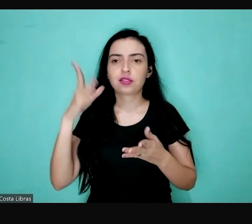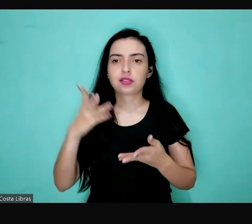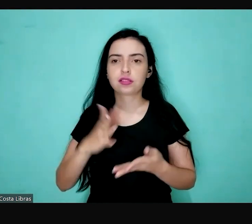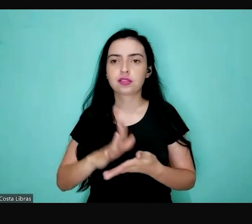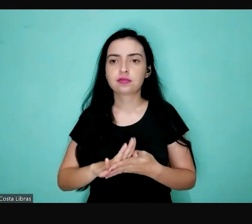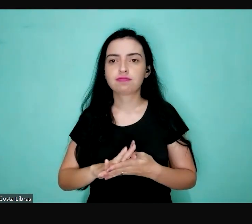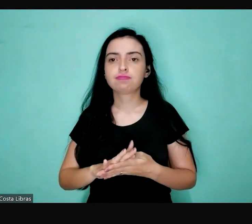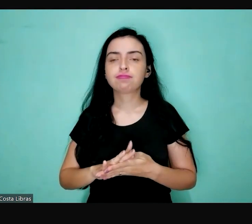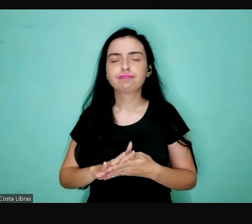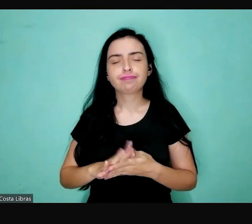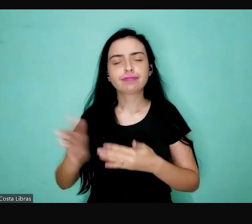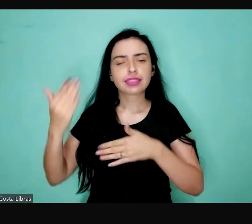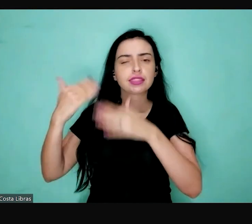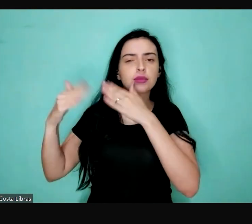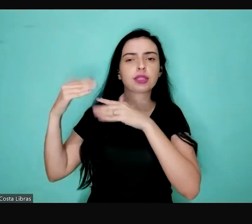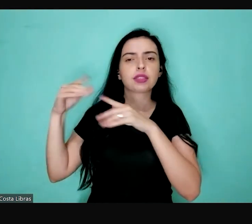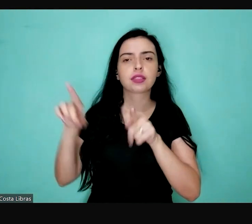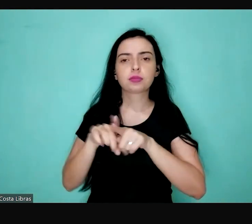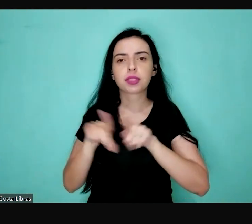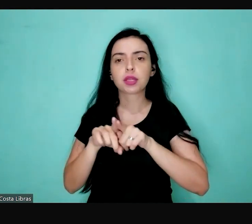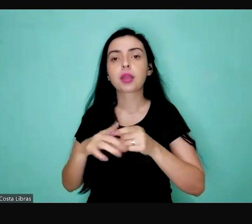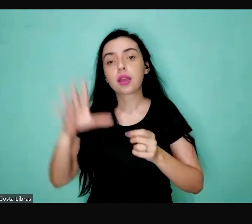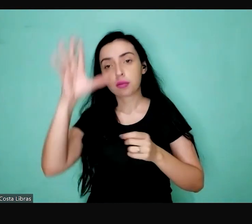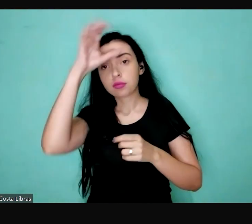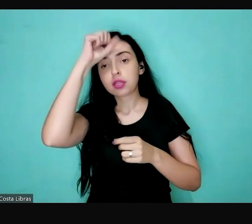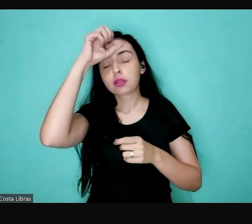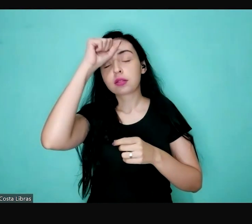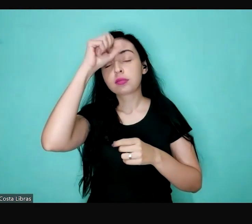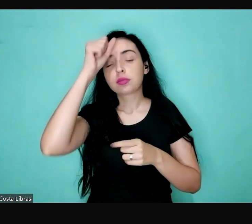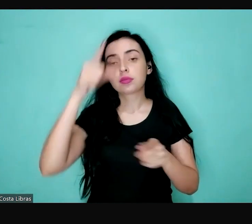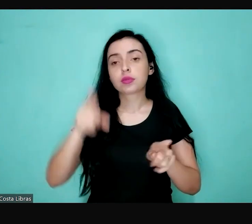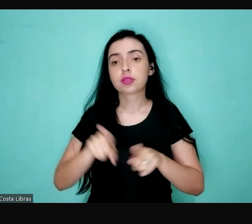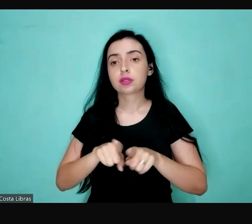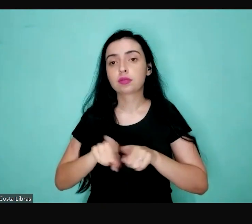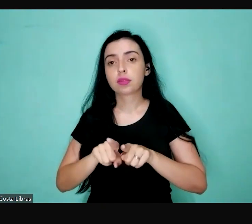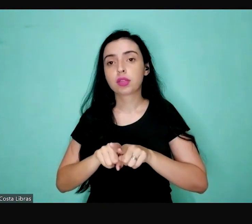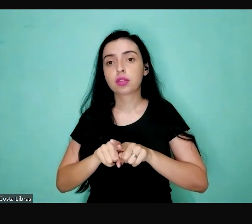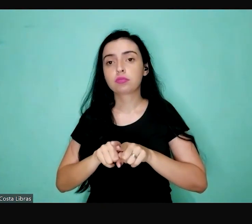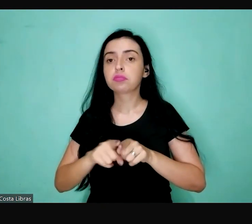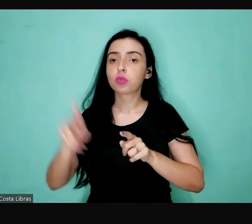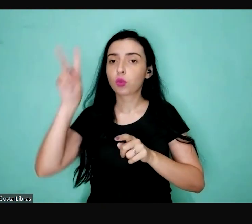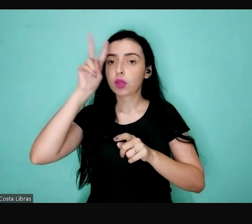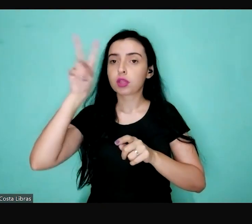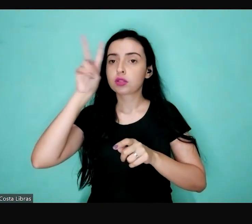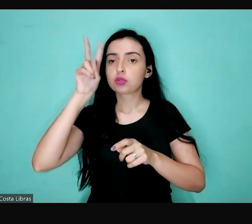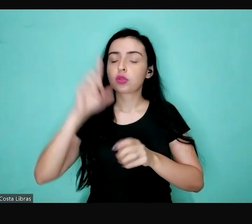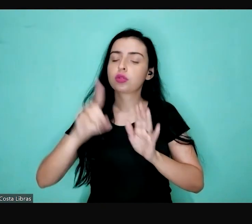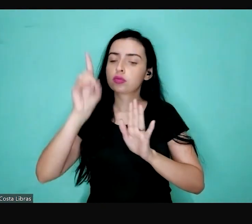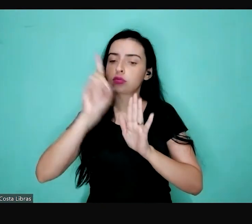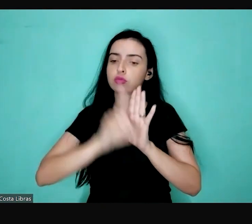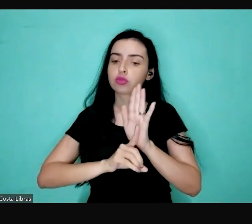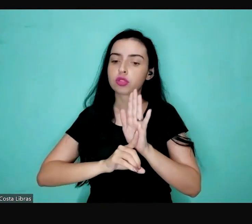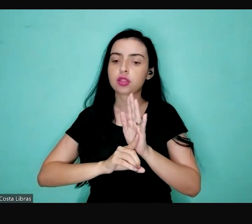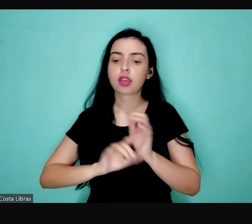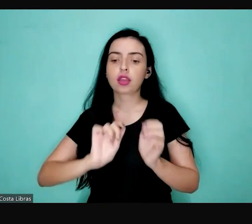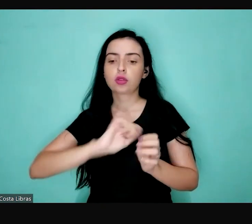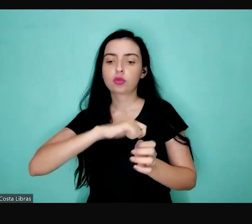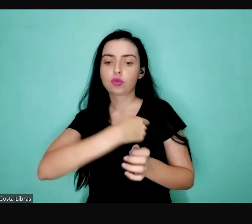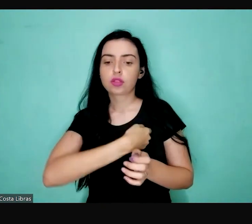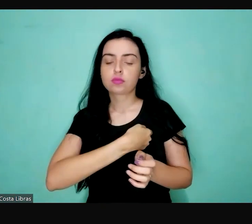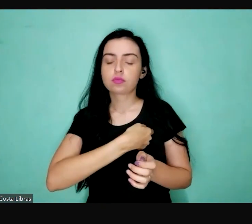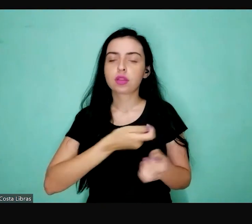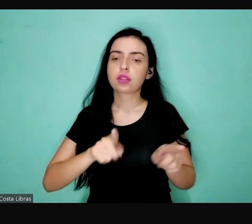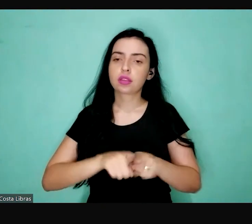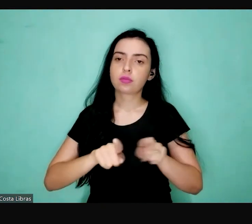ibéricas, né? Também temos muito que aprender com a história e com o direito da Espanha, assim como nós